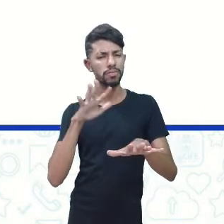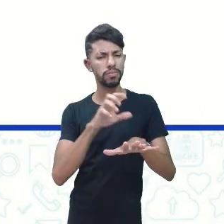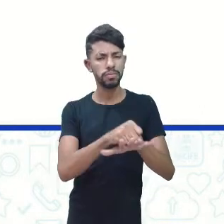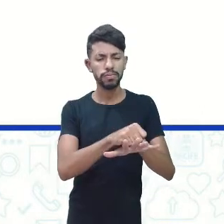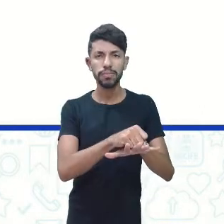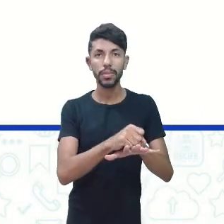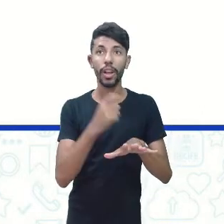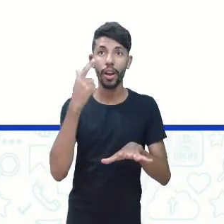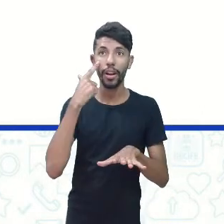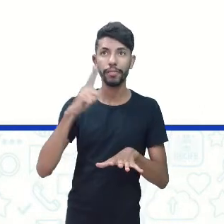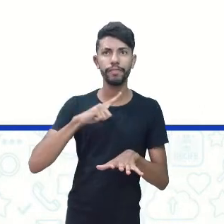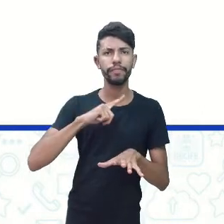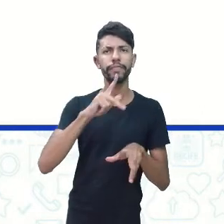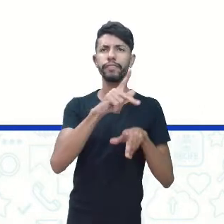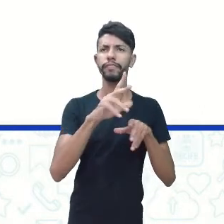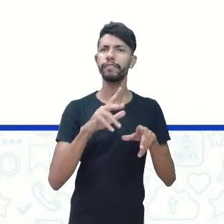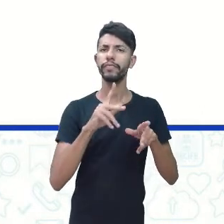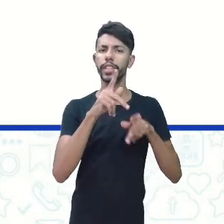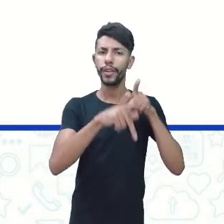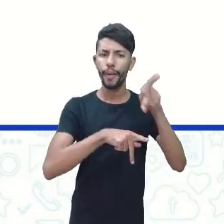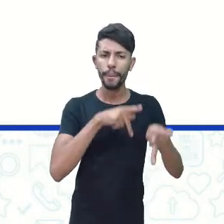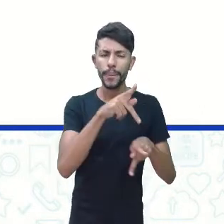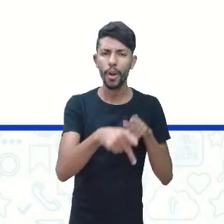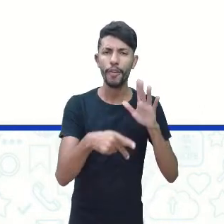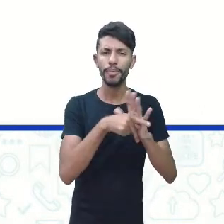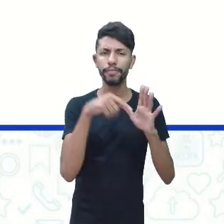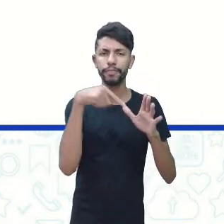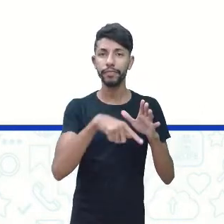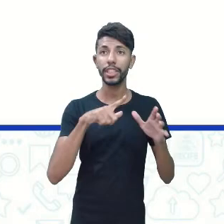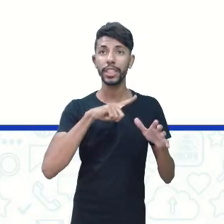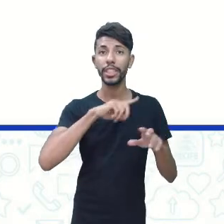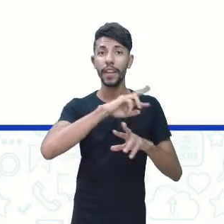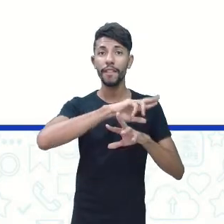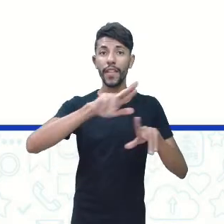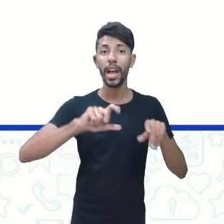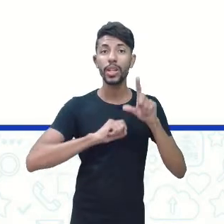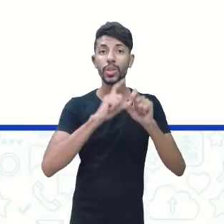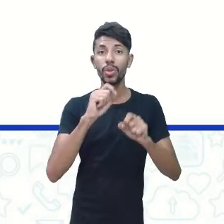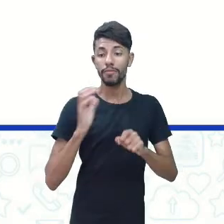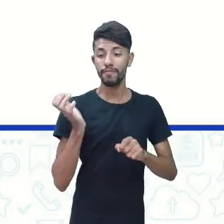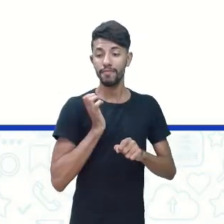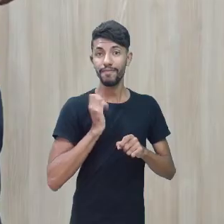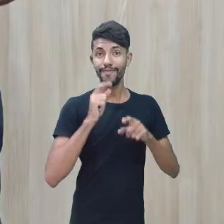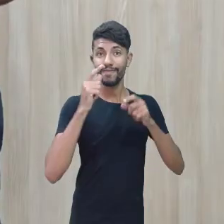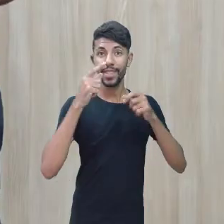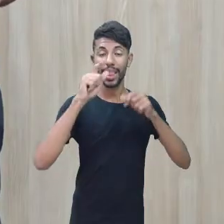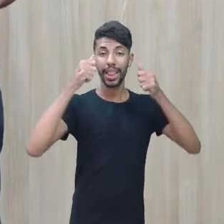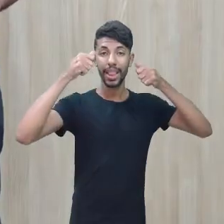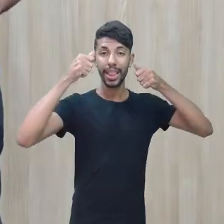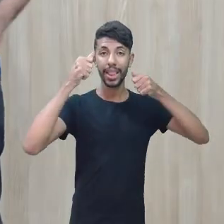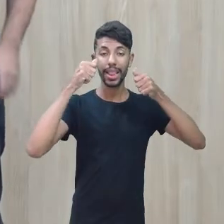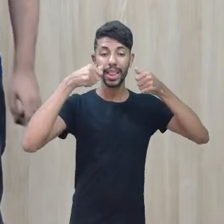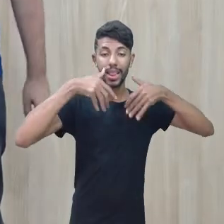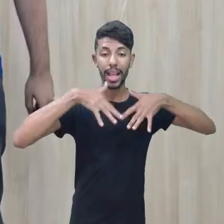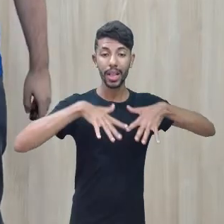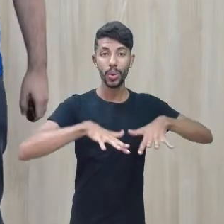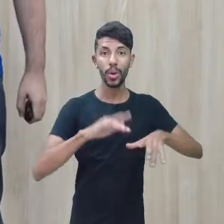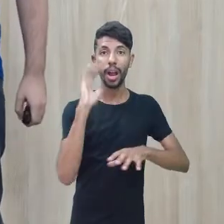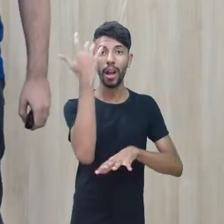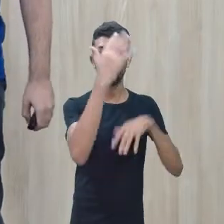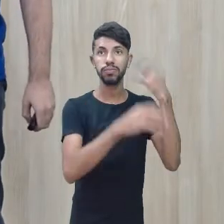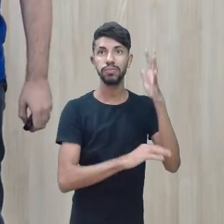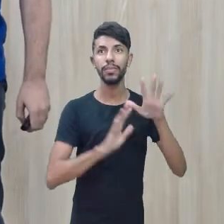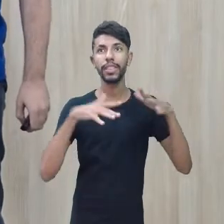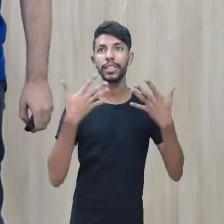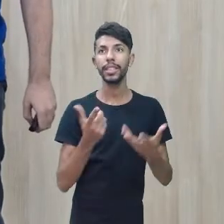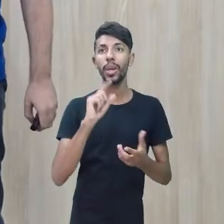os povos nativos, cheios de riquezas naturais. E aí o que é que vai acontecer? Está ali,